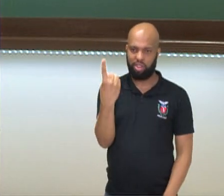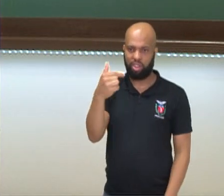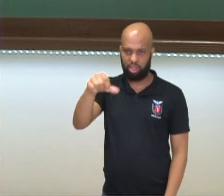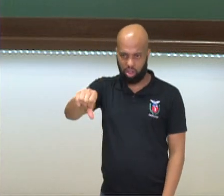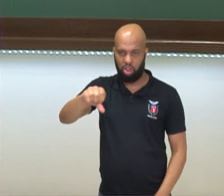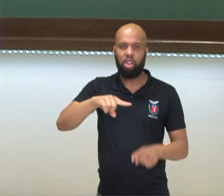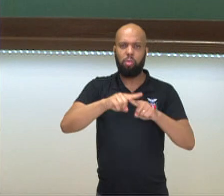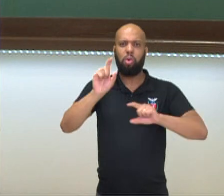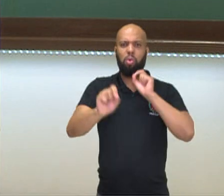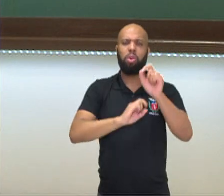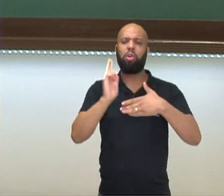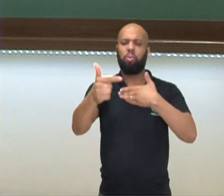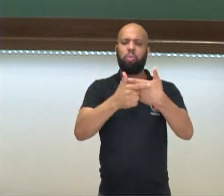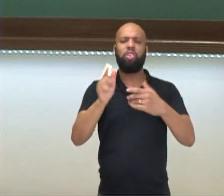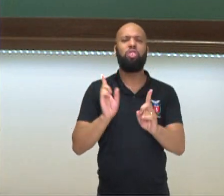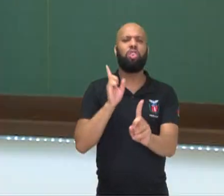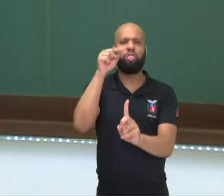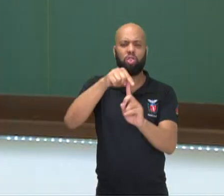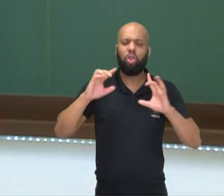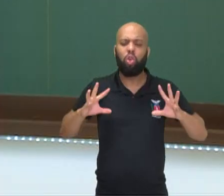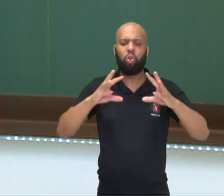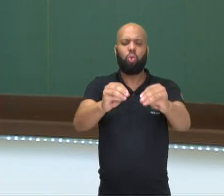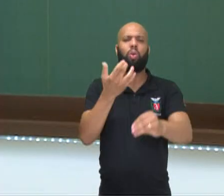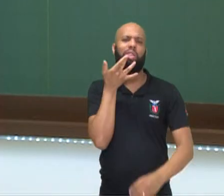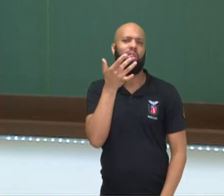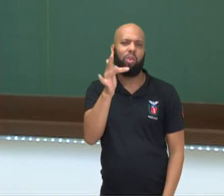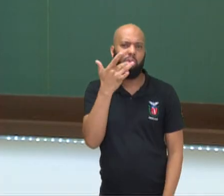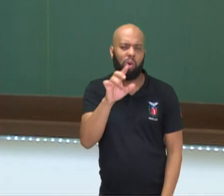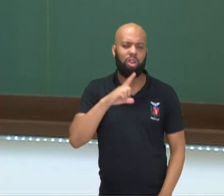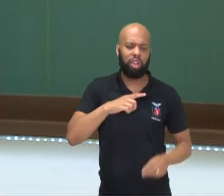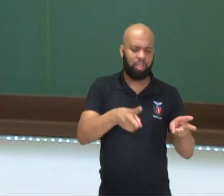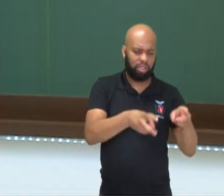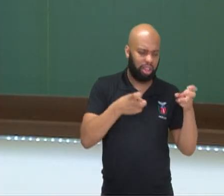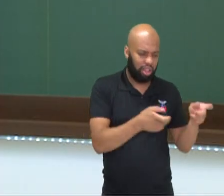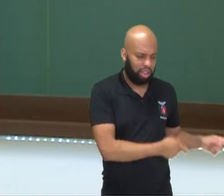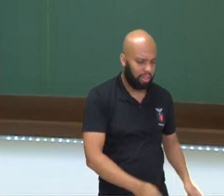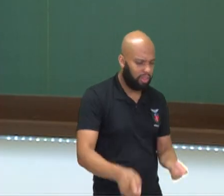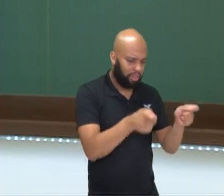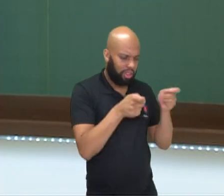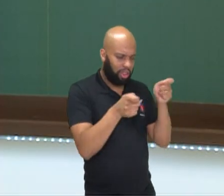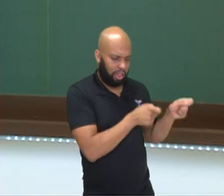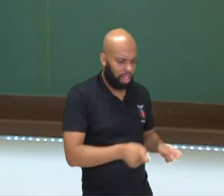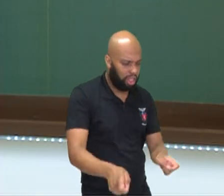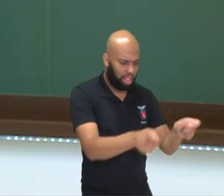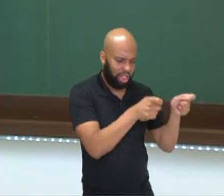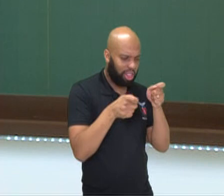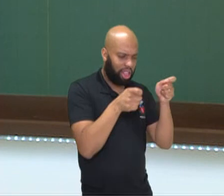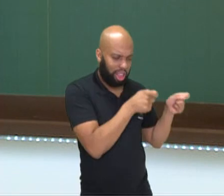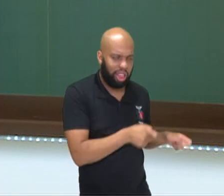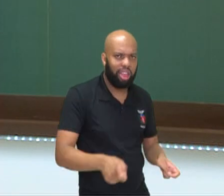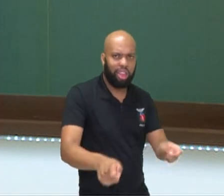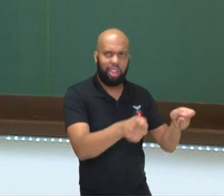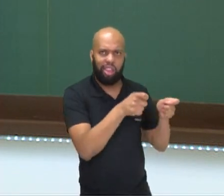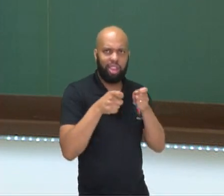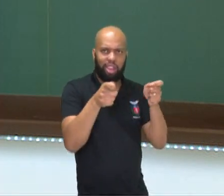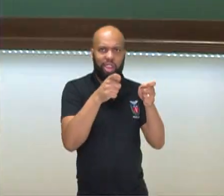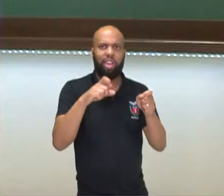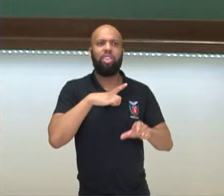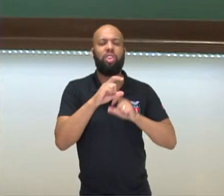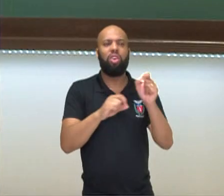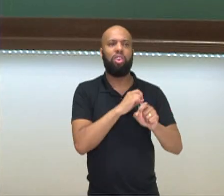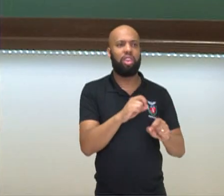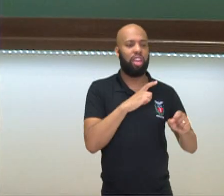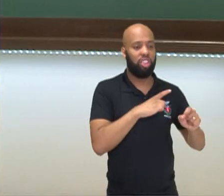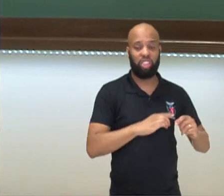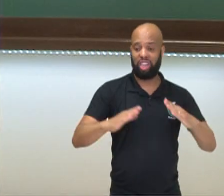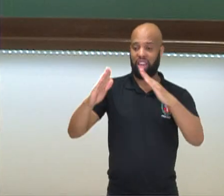papel dessa casa de fundição? Todo o ouro que fosse extraído pelas minas, eles deveriam passar